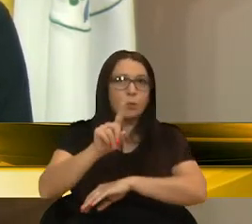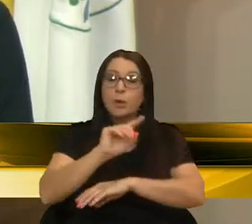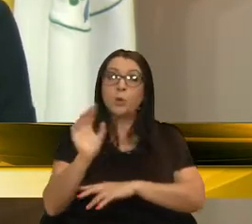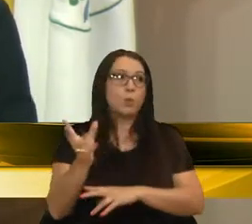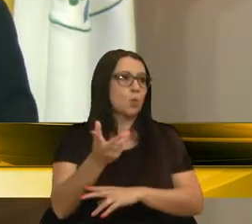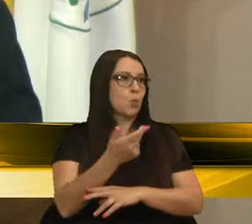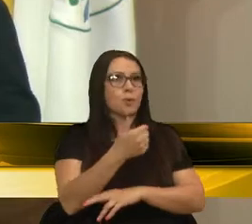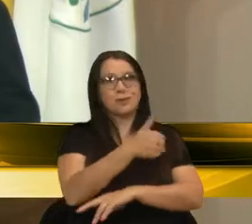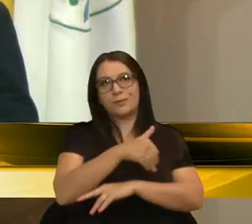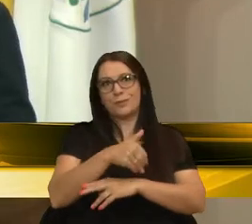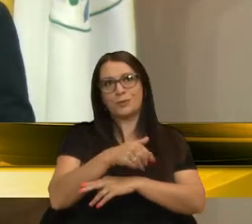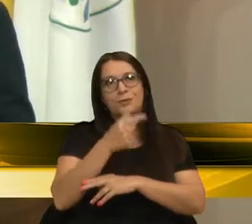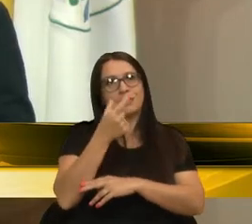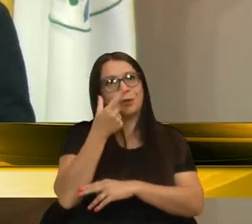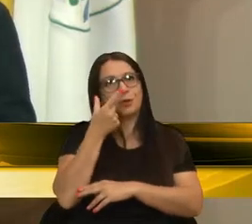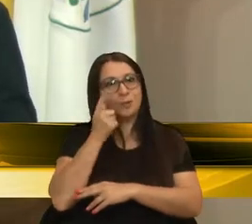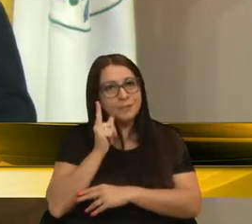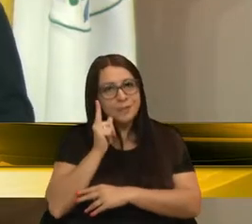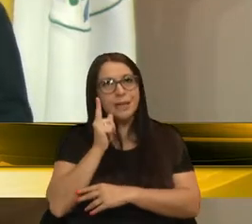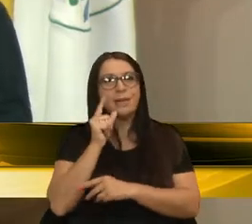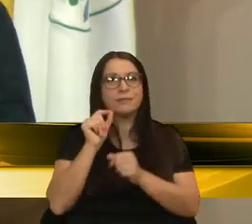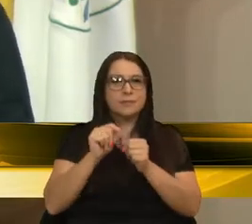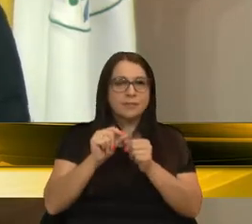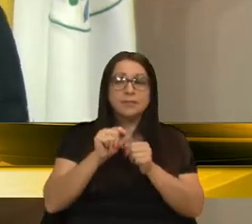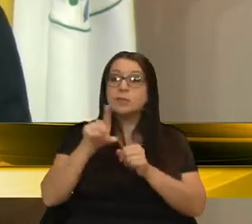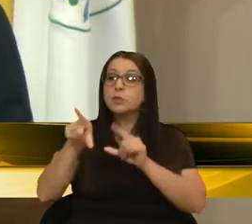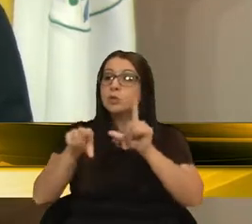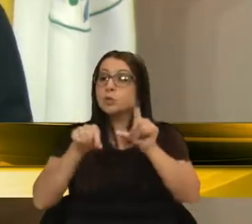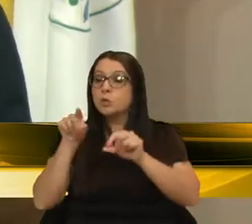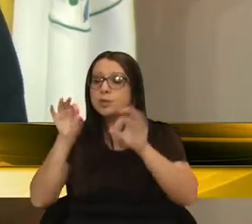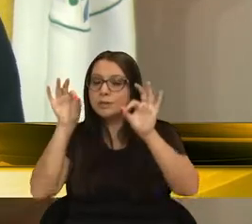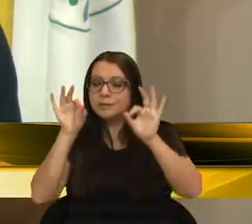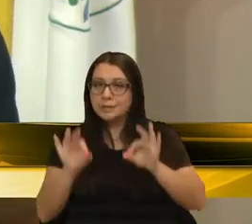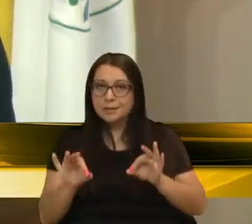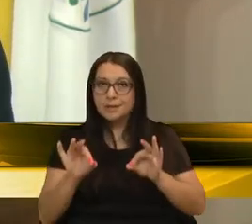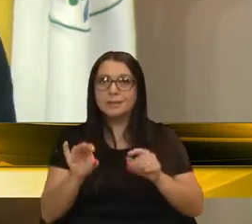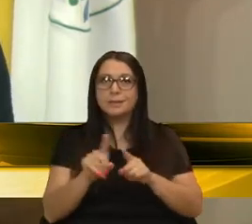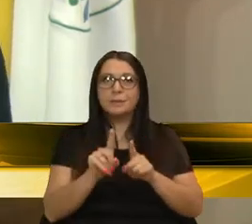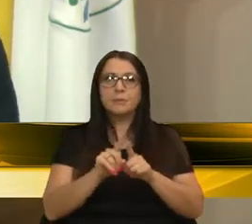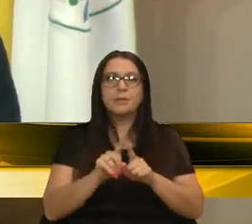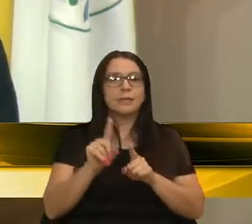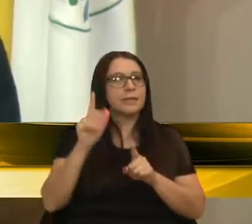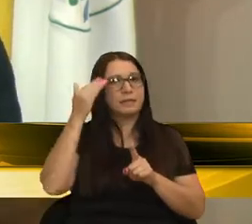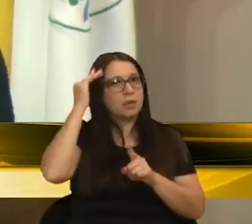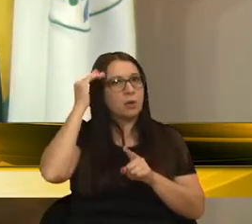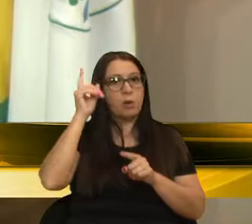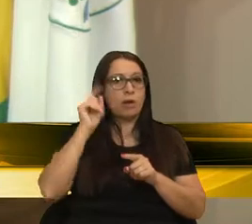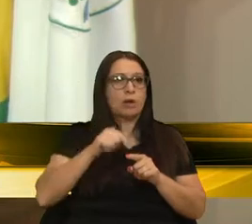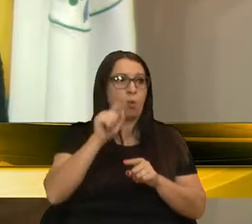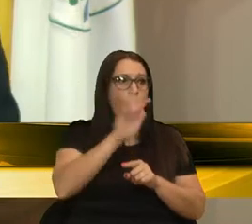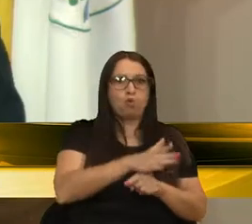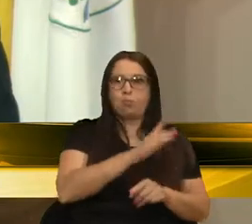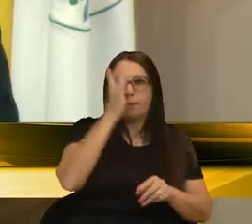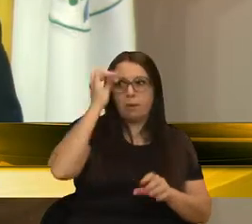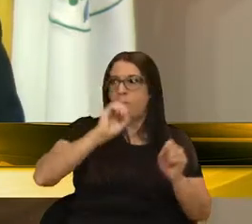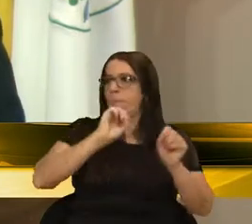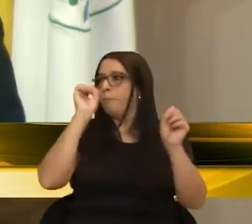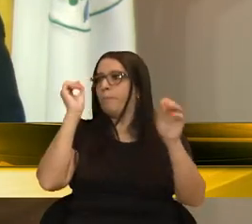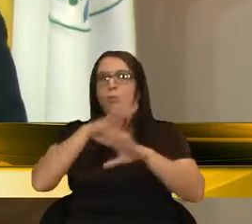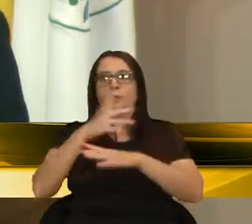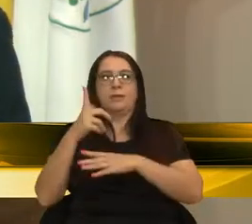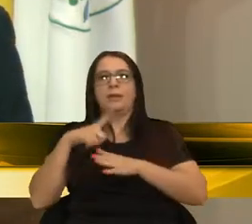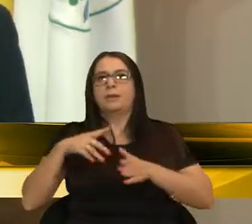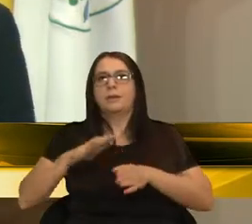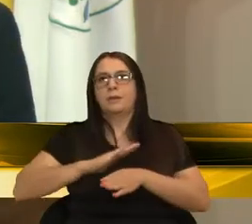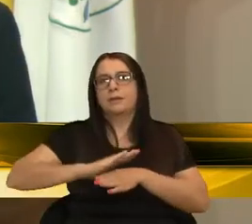têm todos esses acidentes, então, escolhendo as vias certas, e também entendo que não é de uma hora para outra que a cidade inteira tem que ter